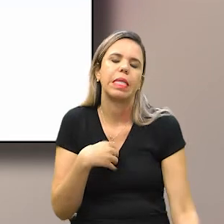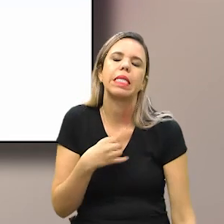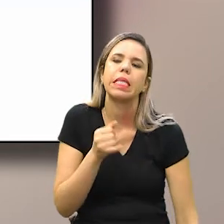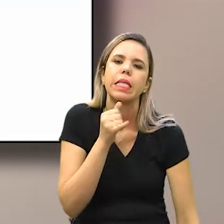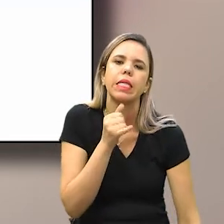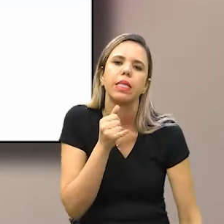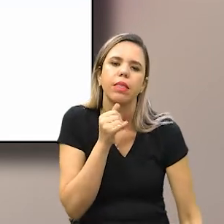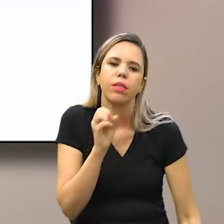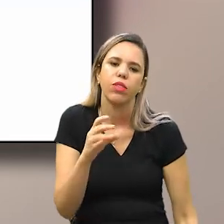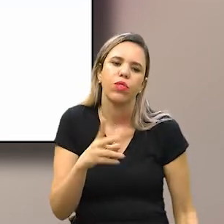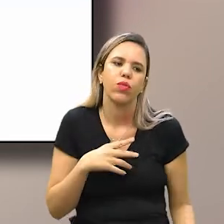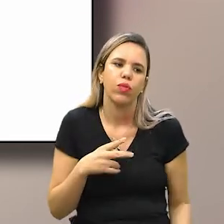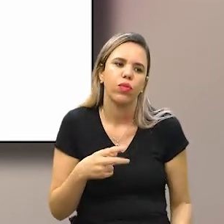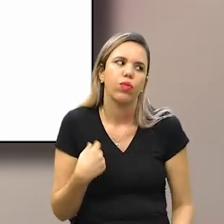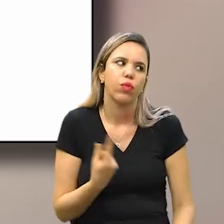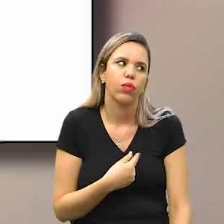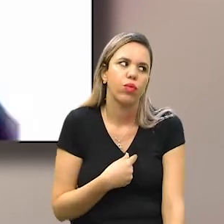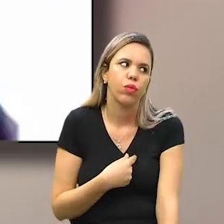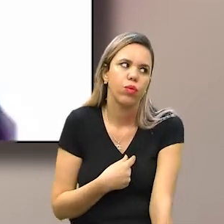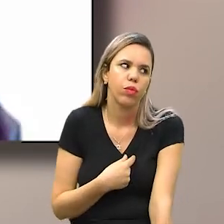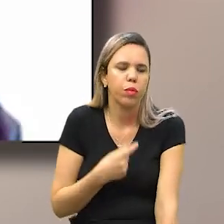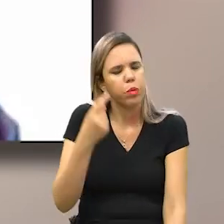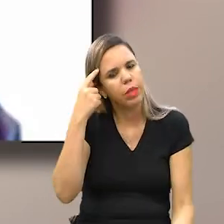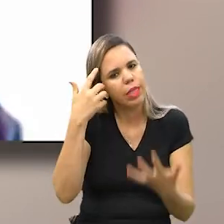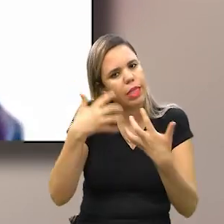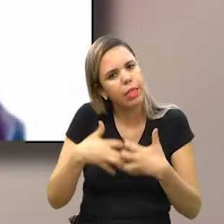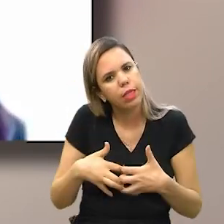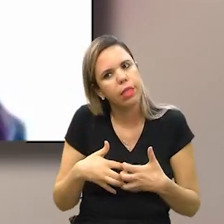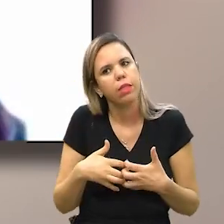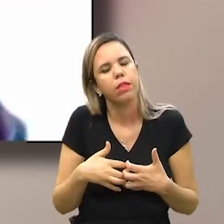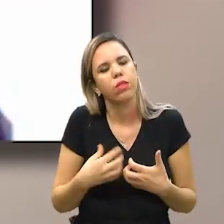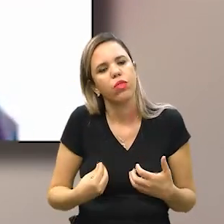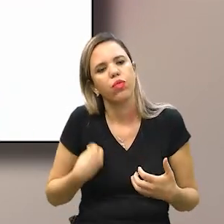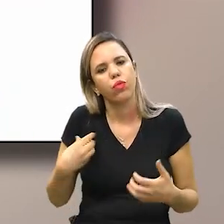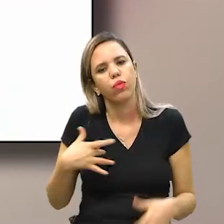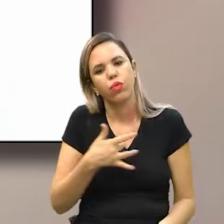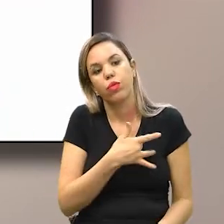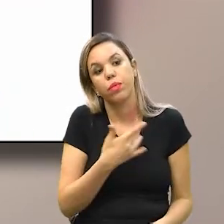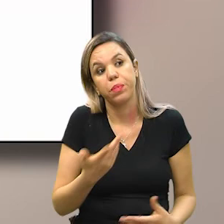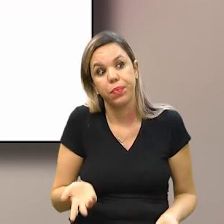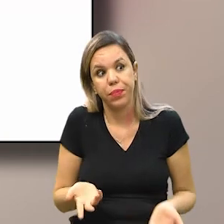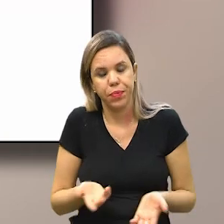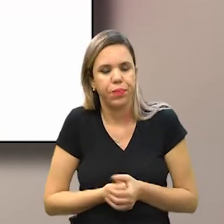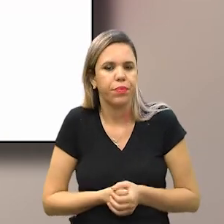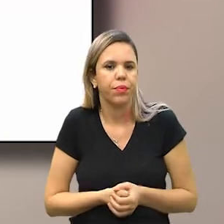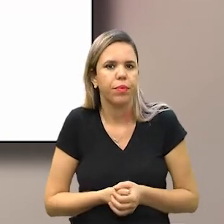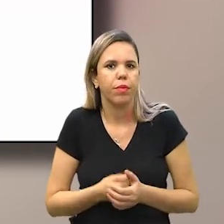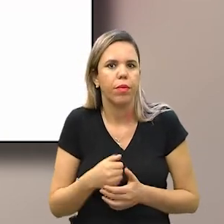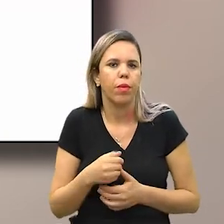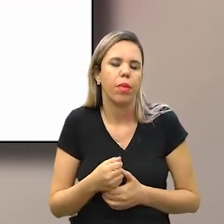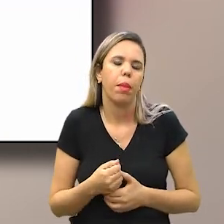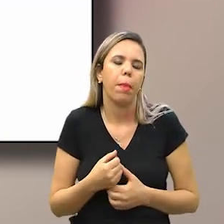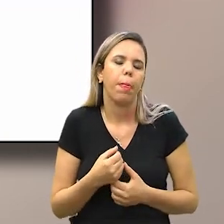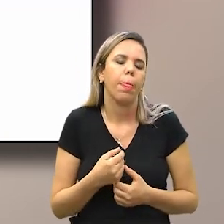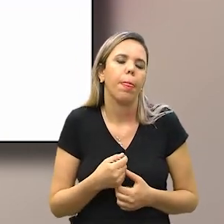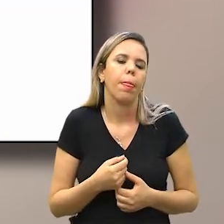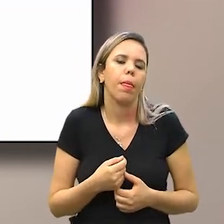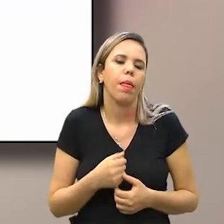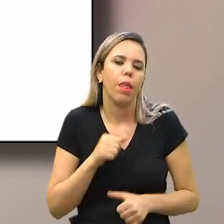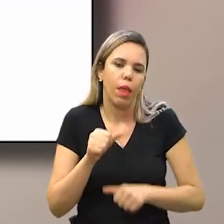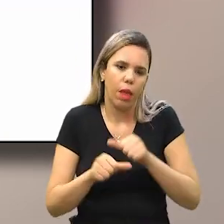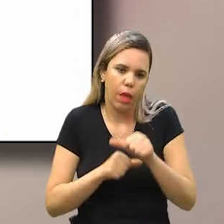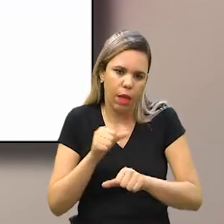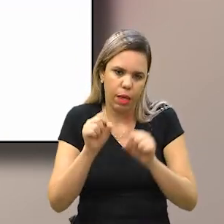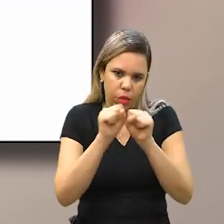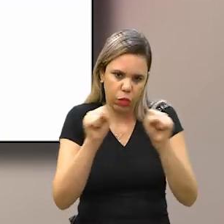né? Porque seria, se a gente for pensar em vida saudável, quanto mais, uma das causas